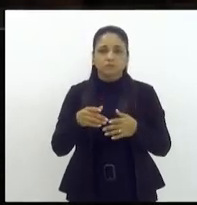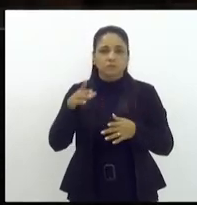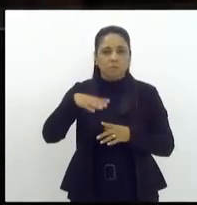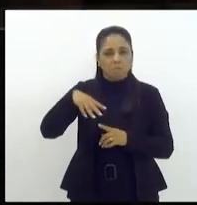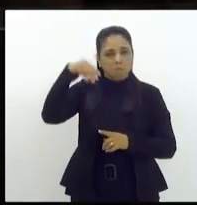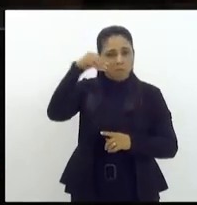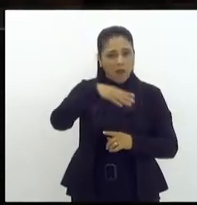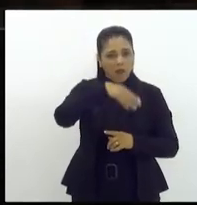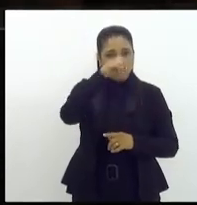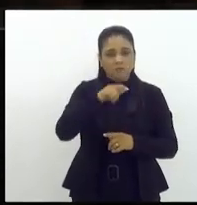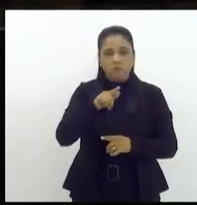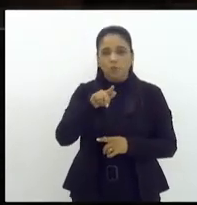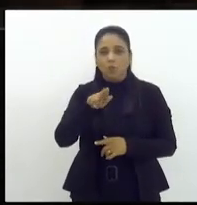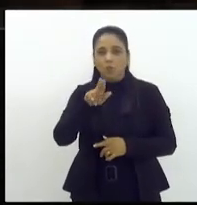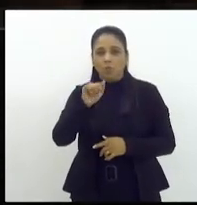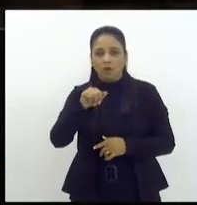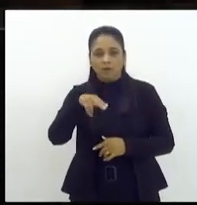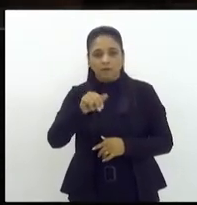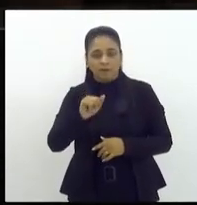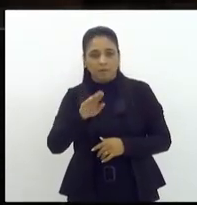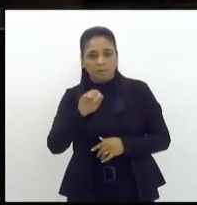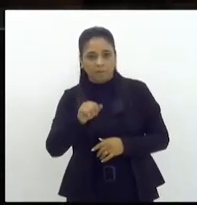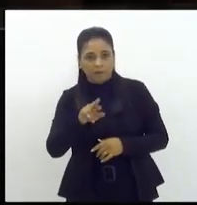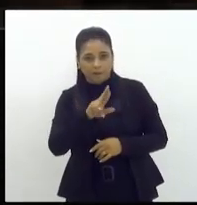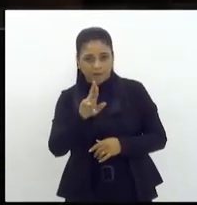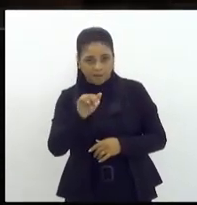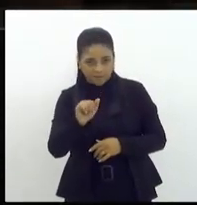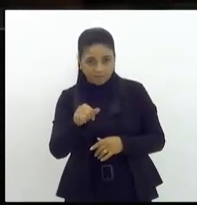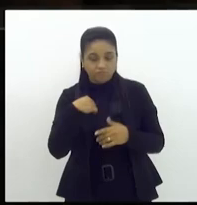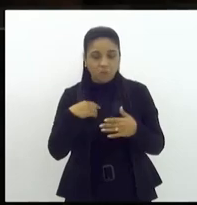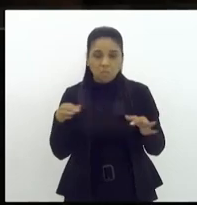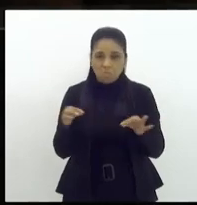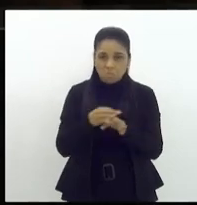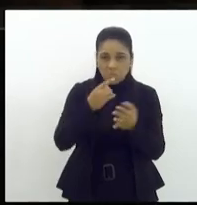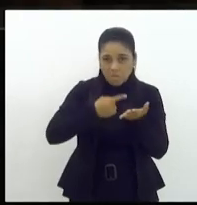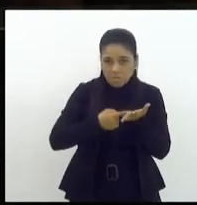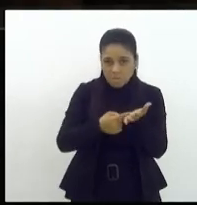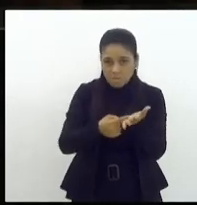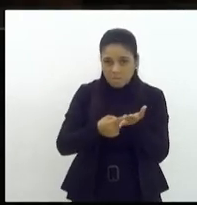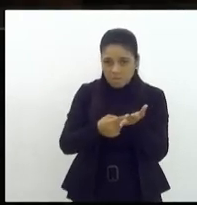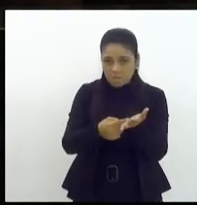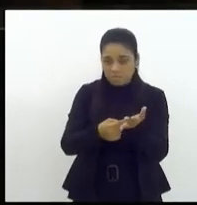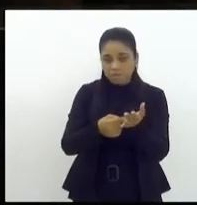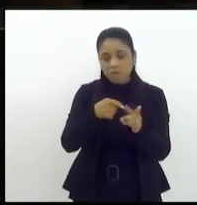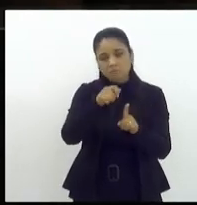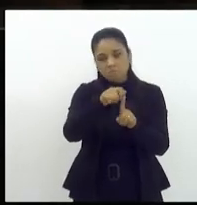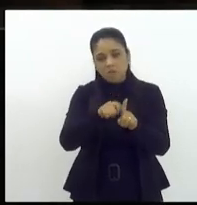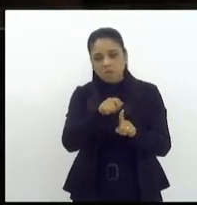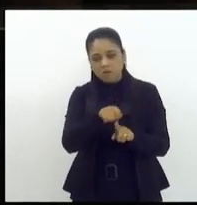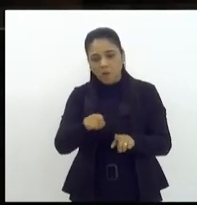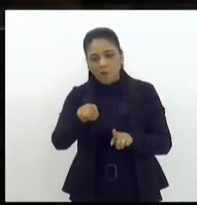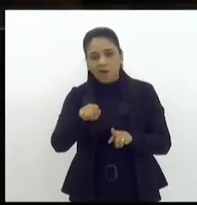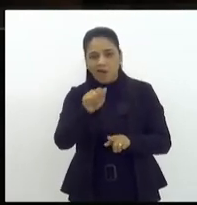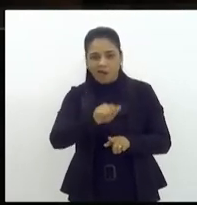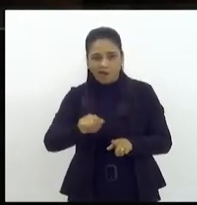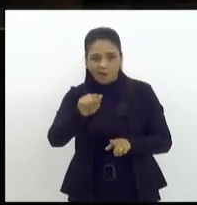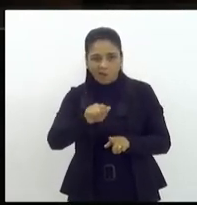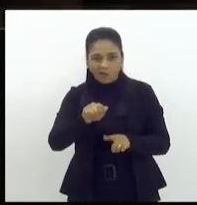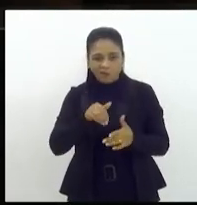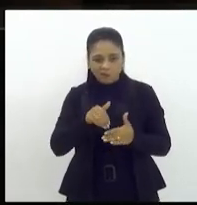Palácio Guanabara e o compromisso ela deve ser concluso neste mês de agosto mais